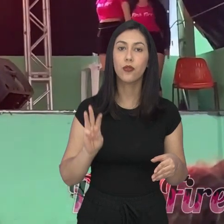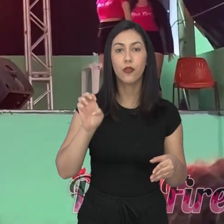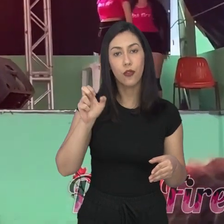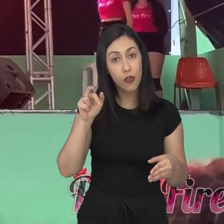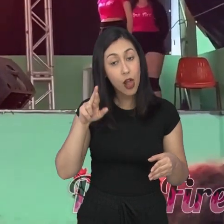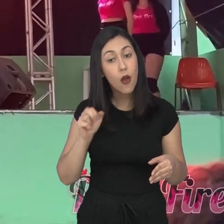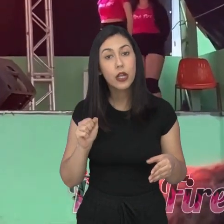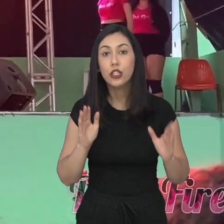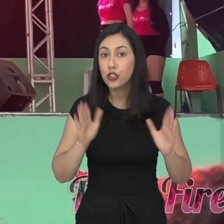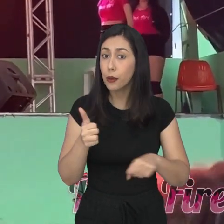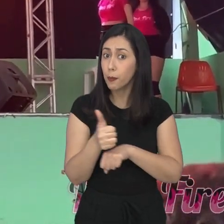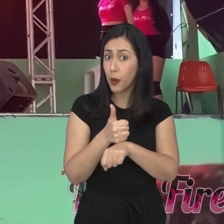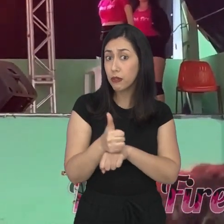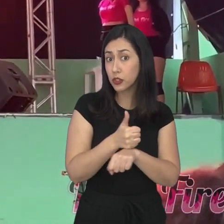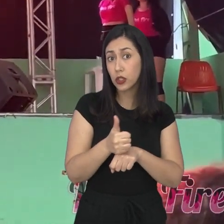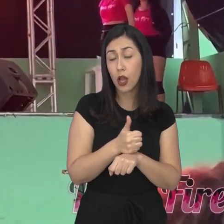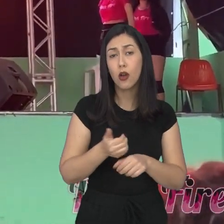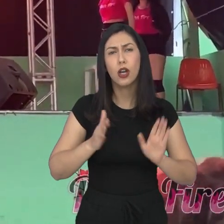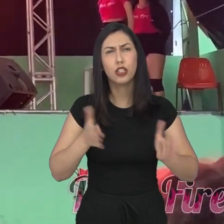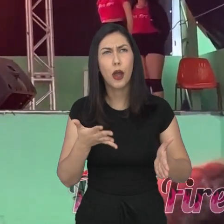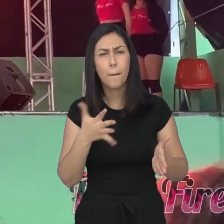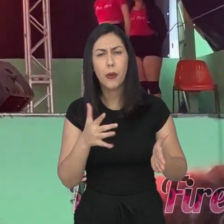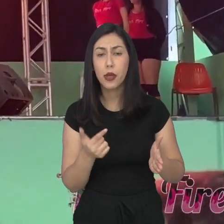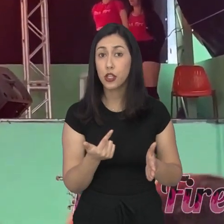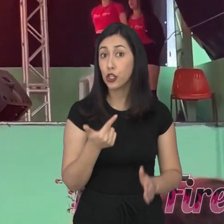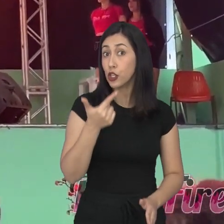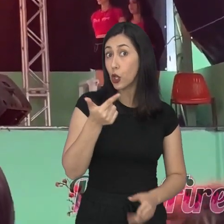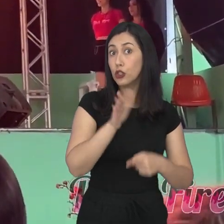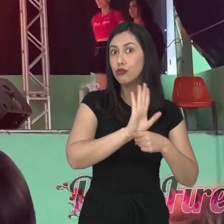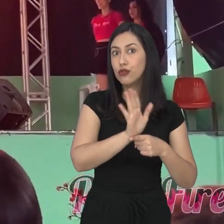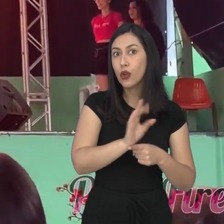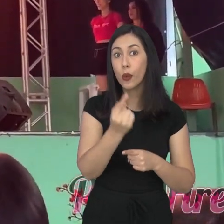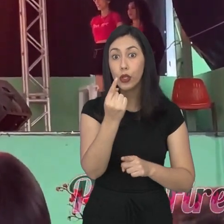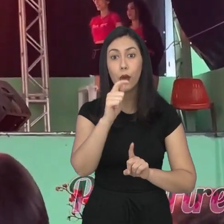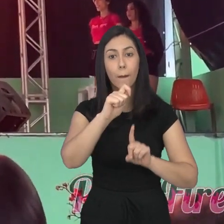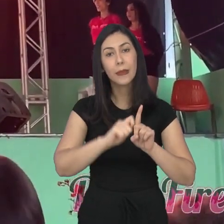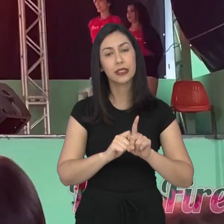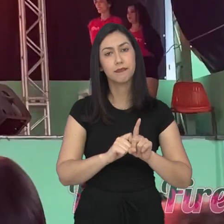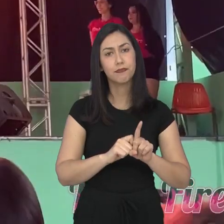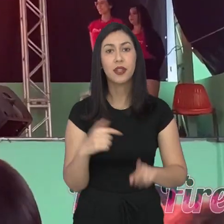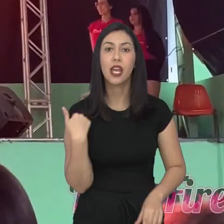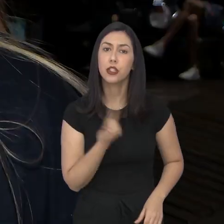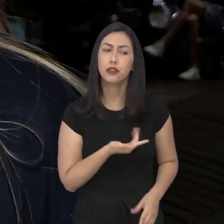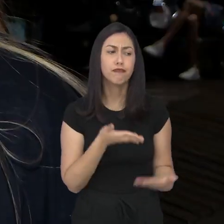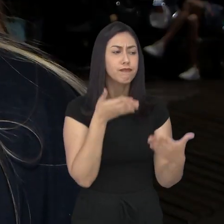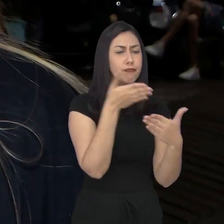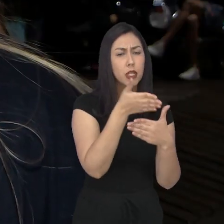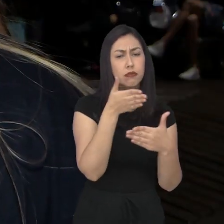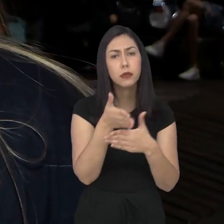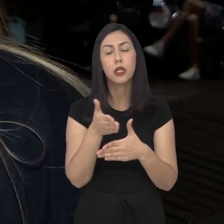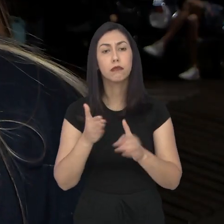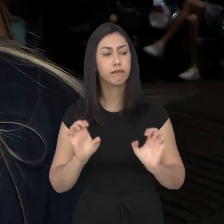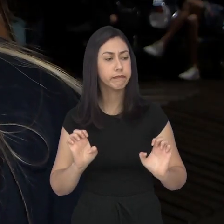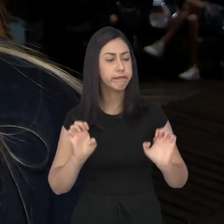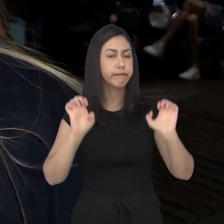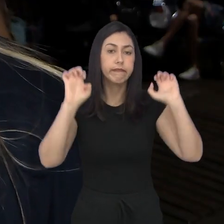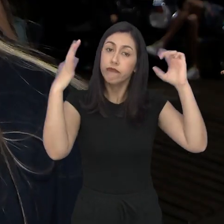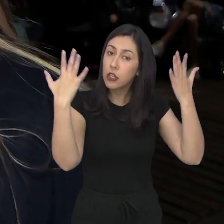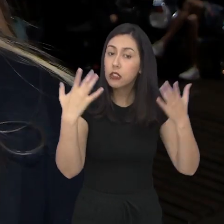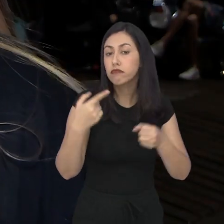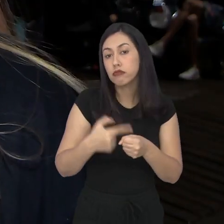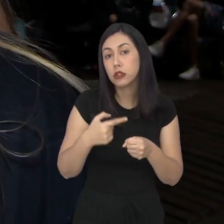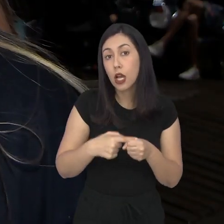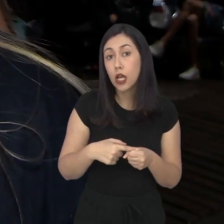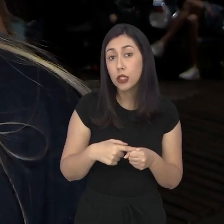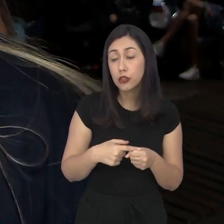profissionalizou. Com um passo de cada vez, elas já fazem pelo menos 2 apresentações por mês. A gente acabou indo em eventos que tem